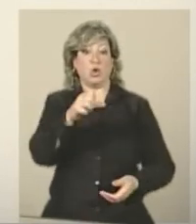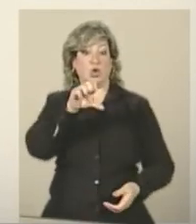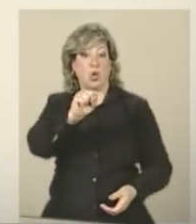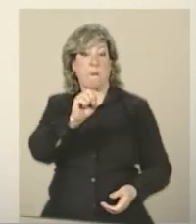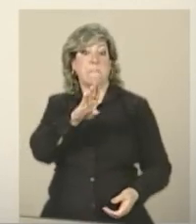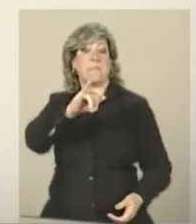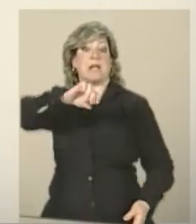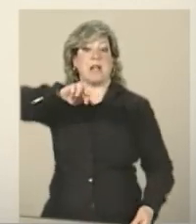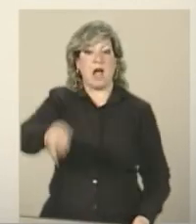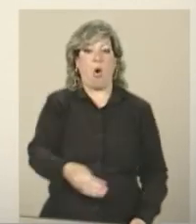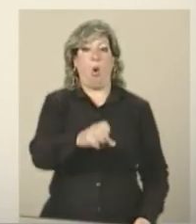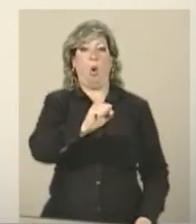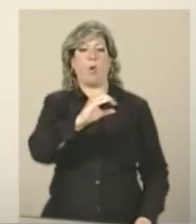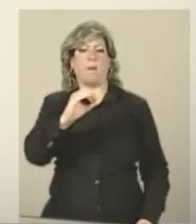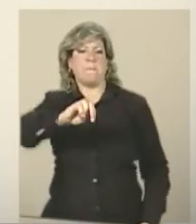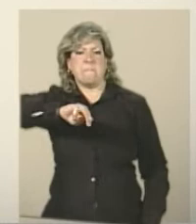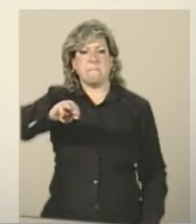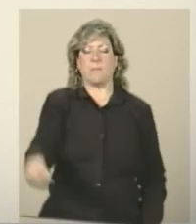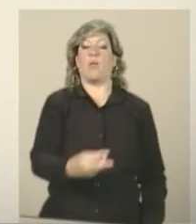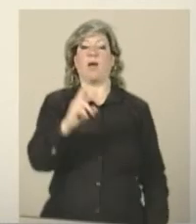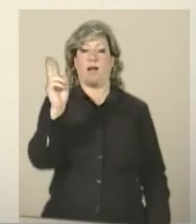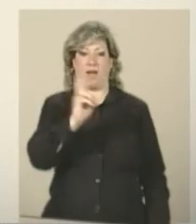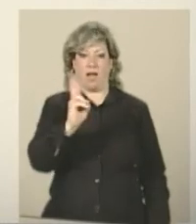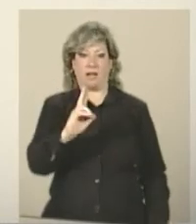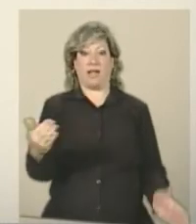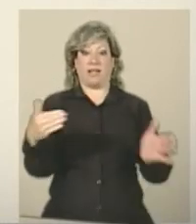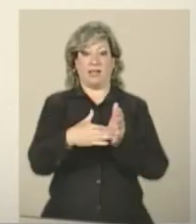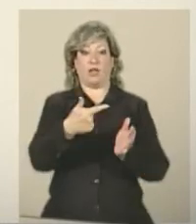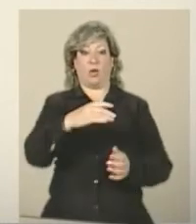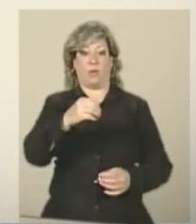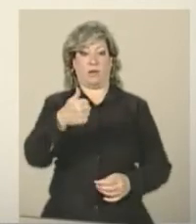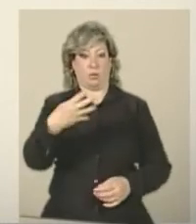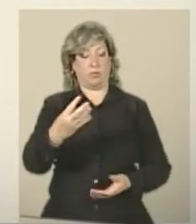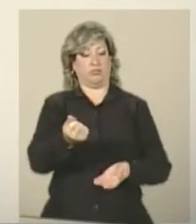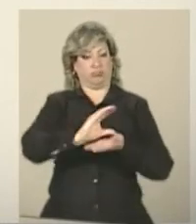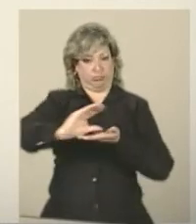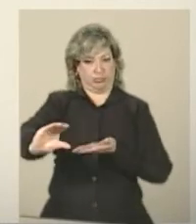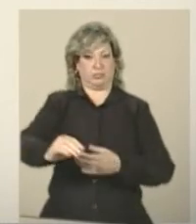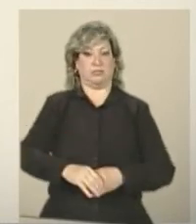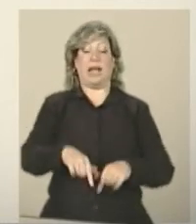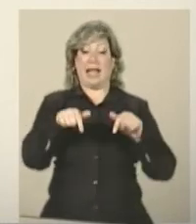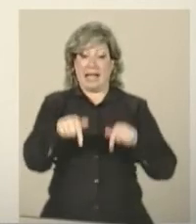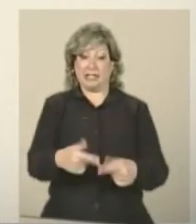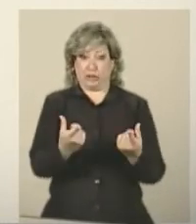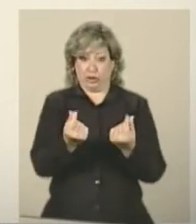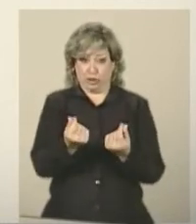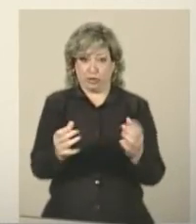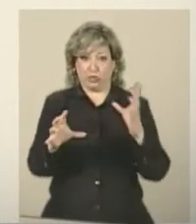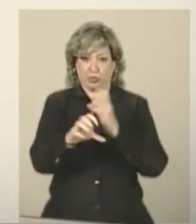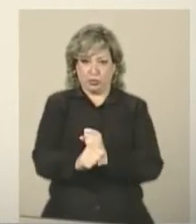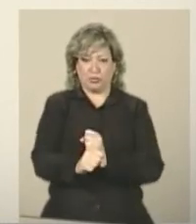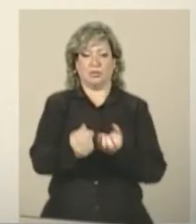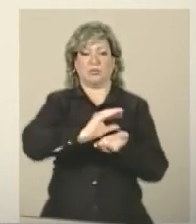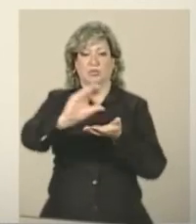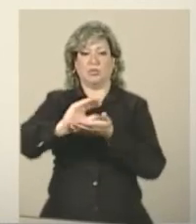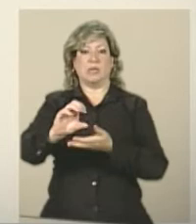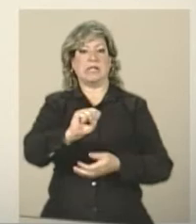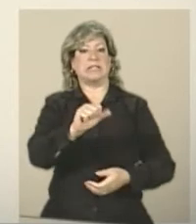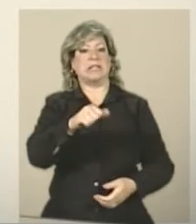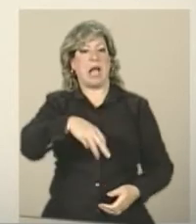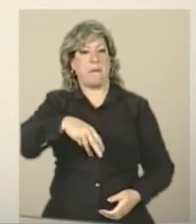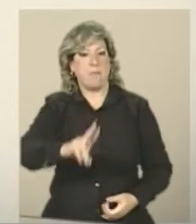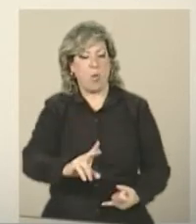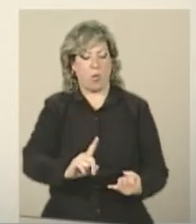18 milhões e oitocentos milhões de reais até 2014 esses recursos vão para rede do